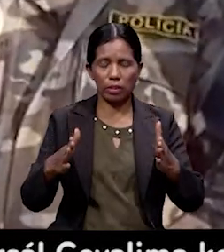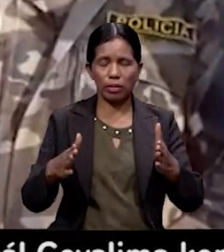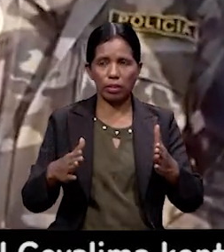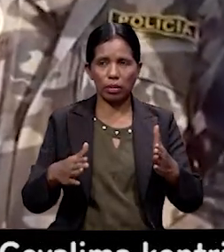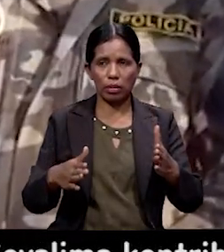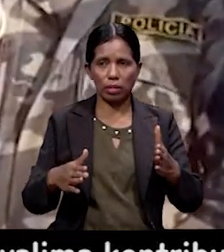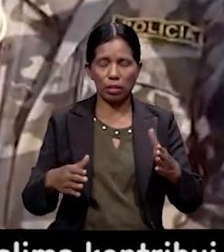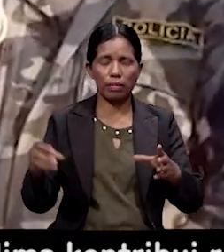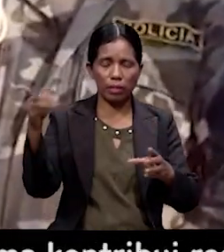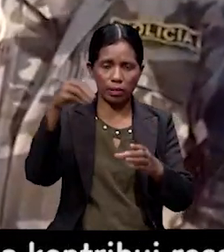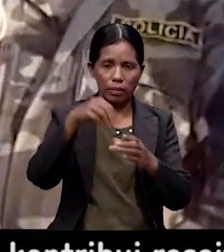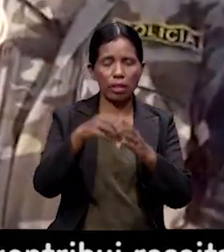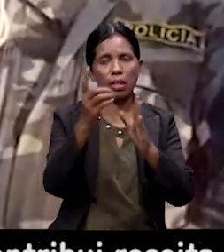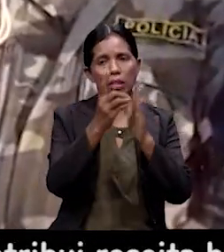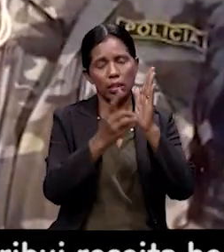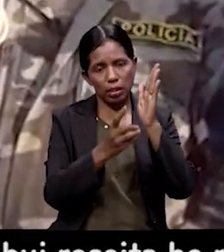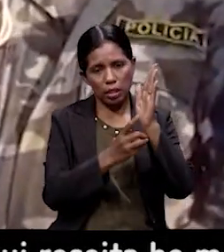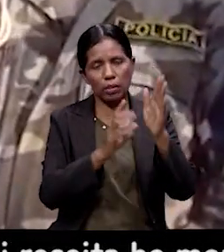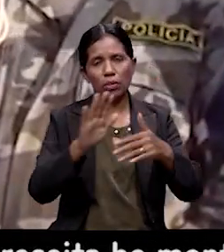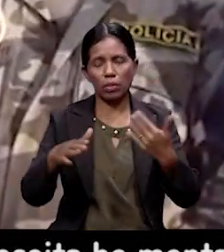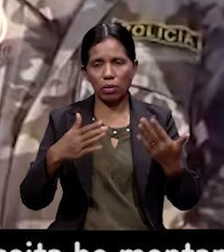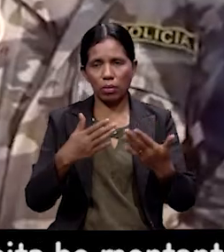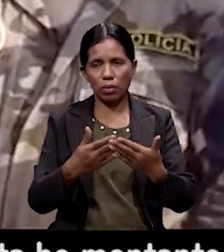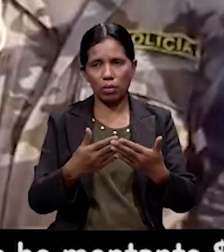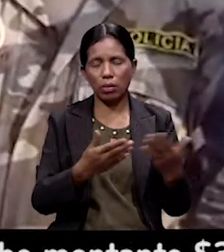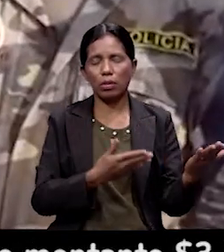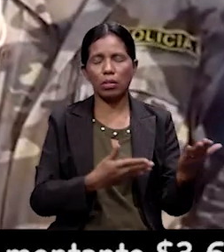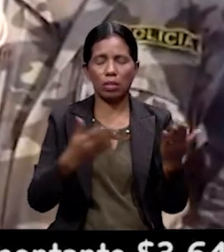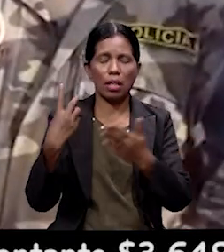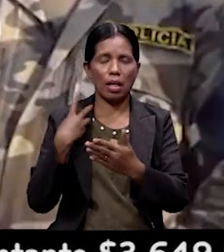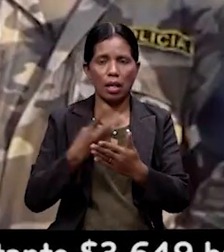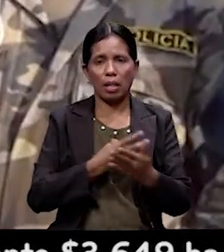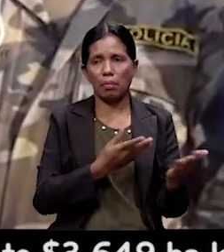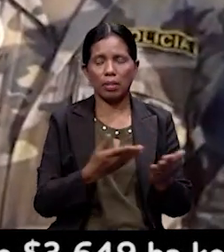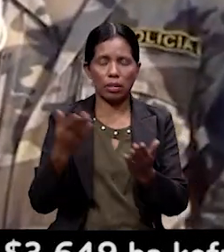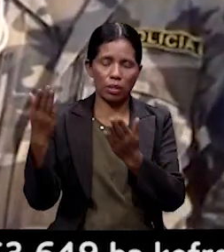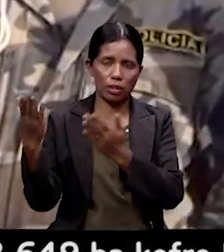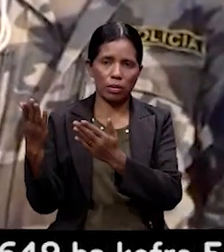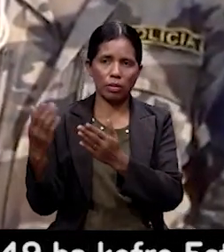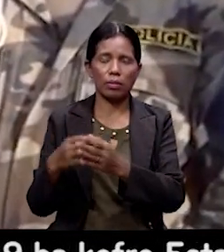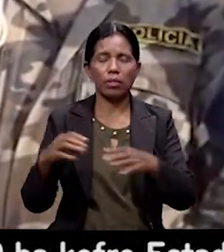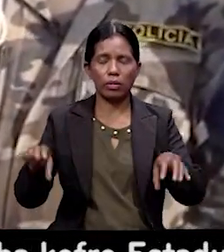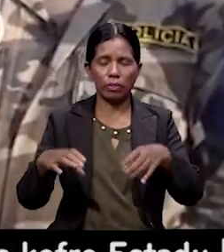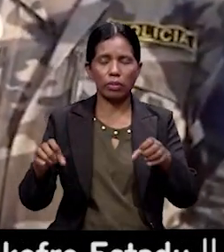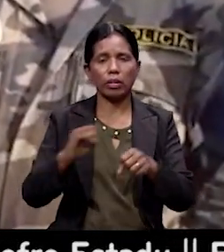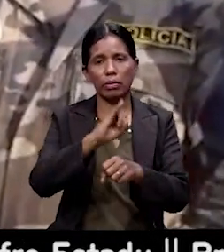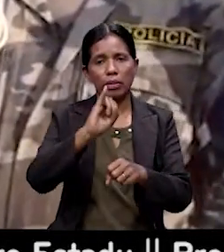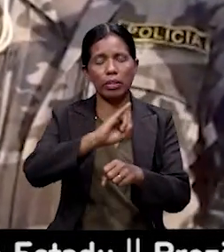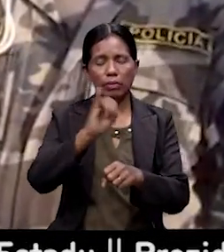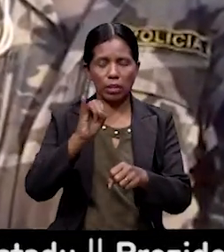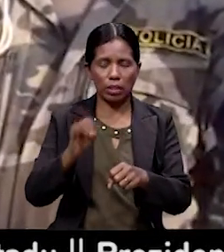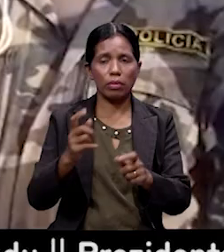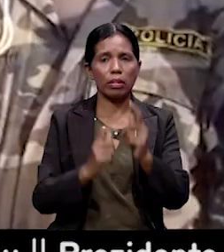nível envolva, dado solto, se é parte de imigração, se encaminha a parte de serviço de investigação criminal, a